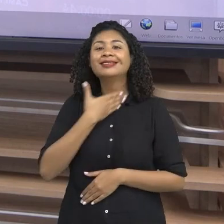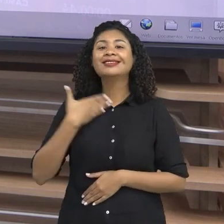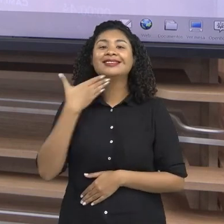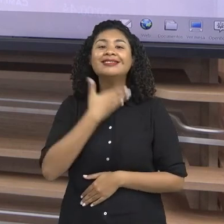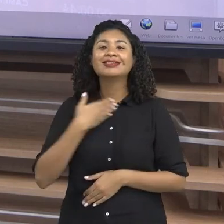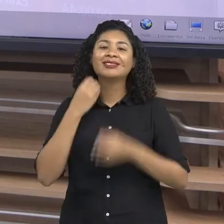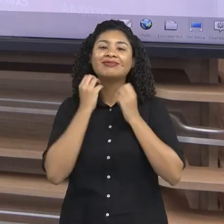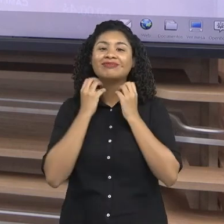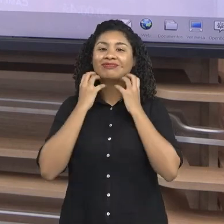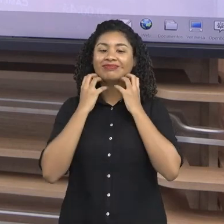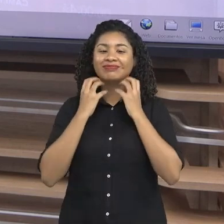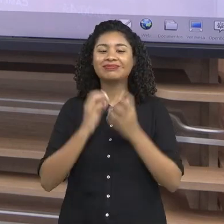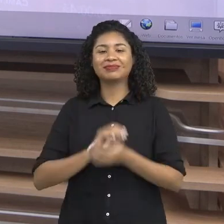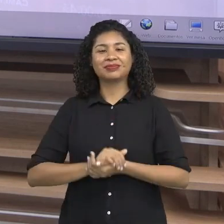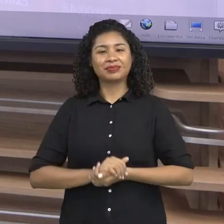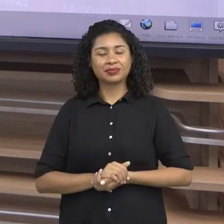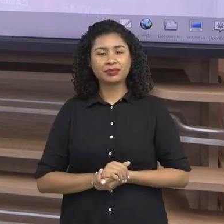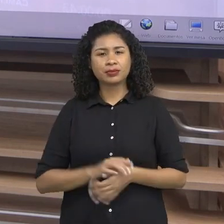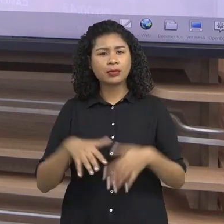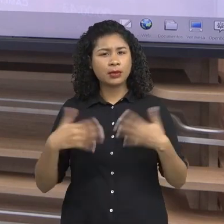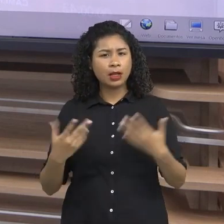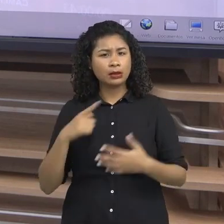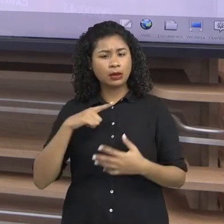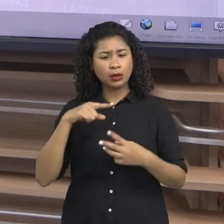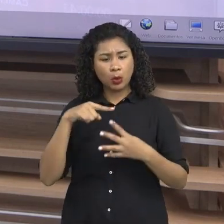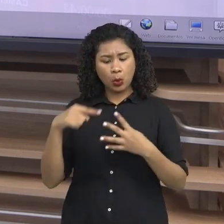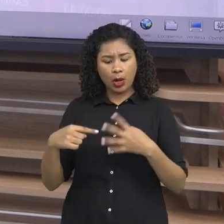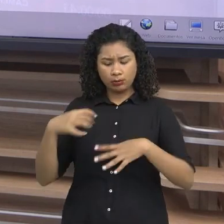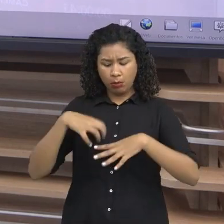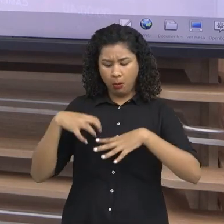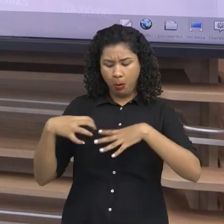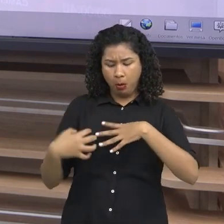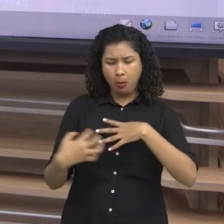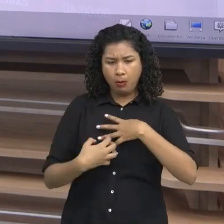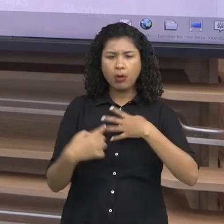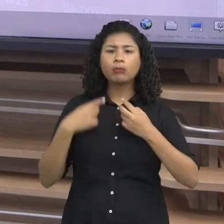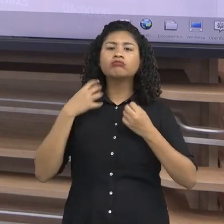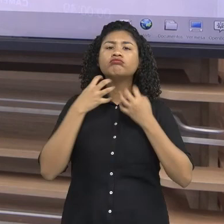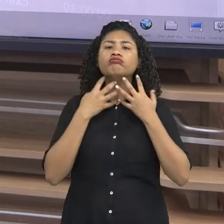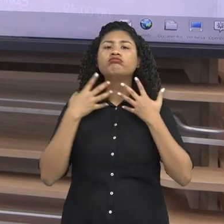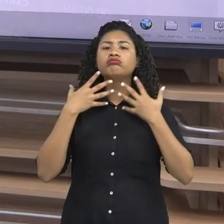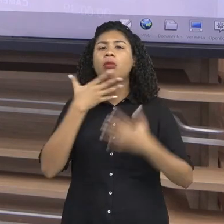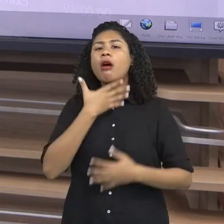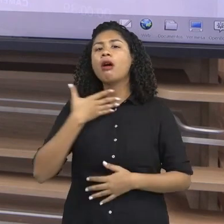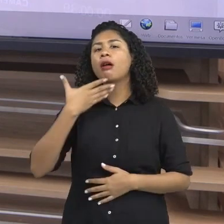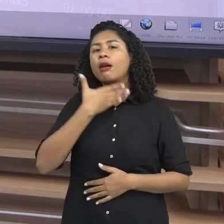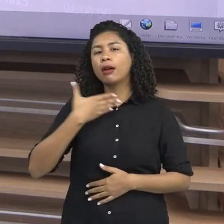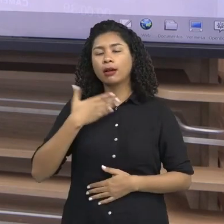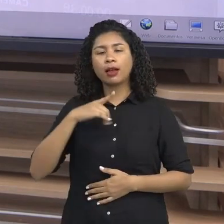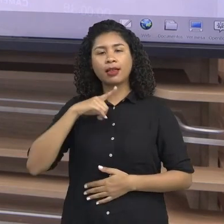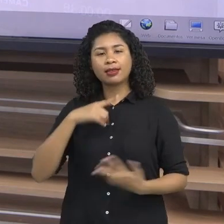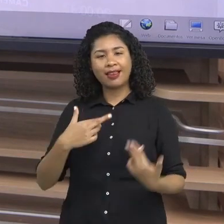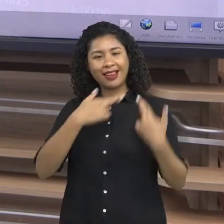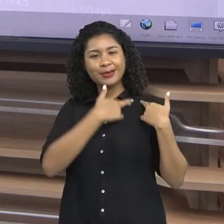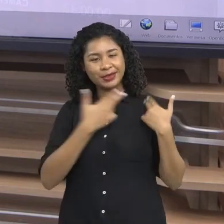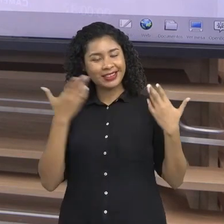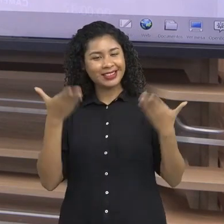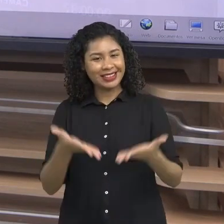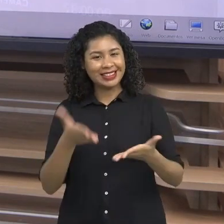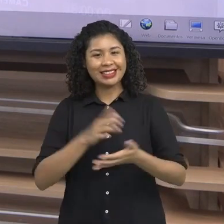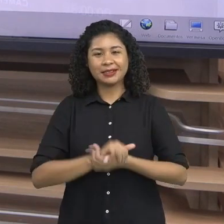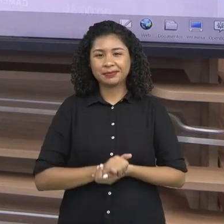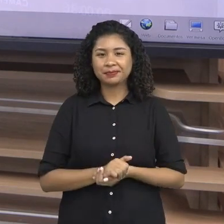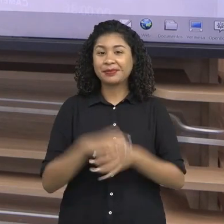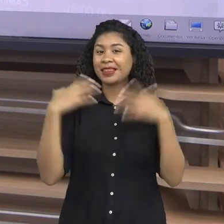onde? Atrás da tireoide, né? Então são quatro glândulazinhas que estão atrás da tireoide que tem essa determinada função. Tá?